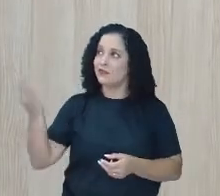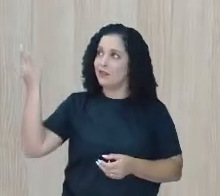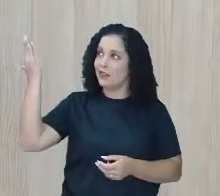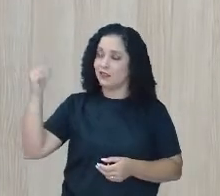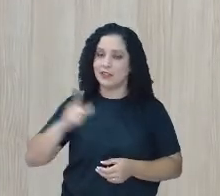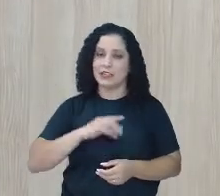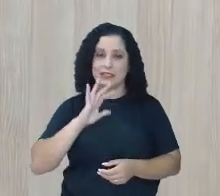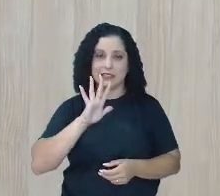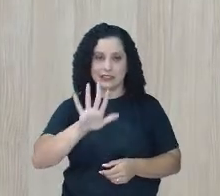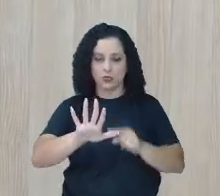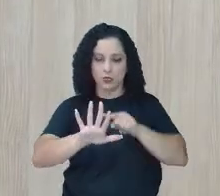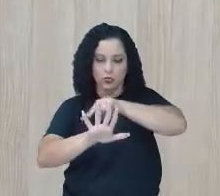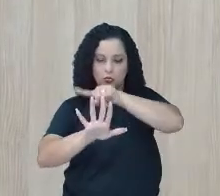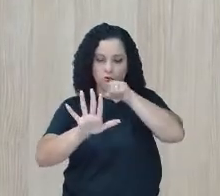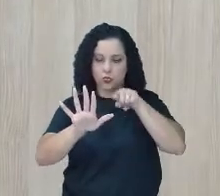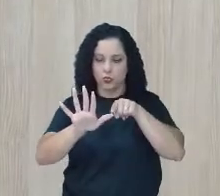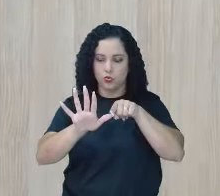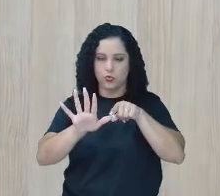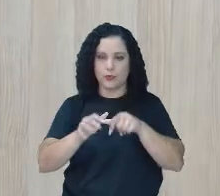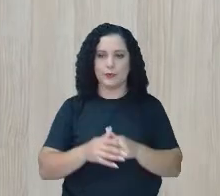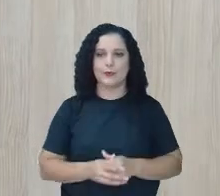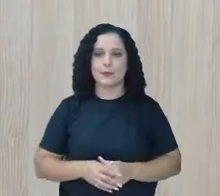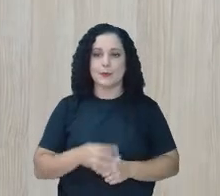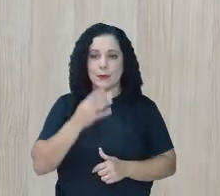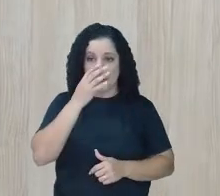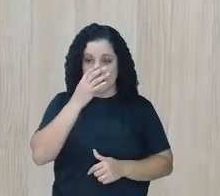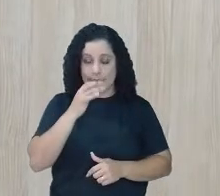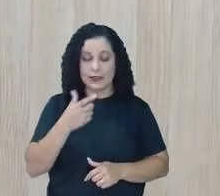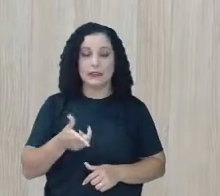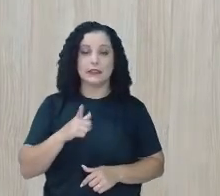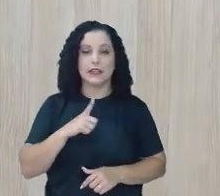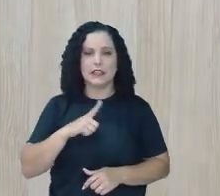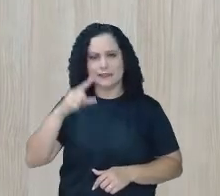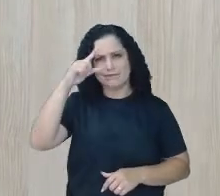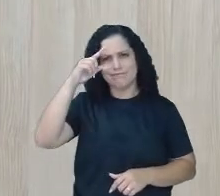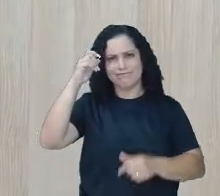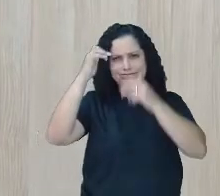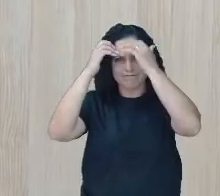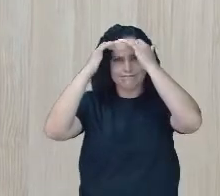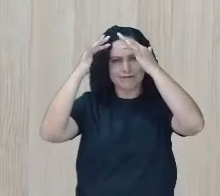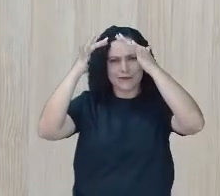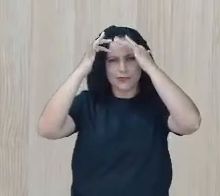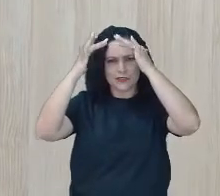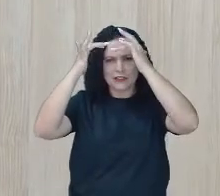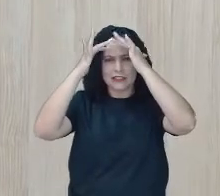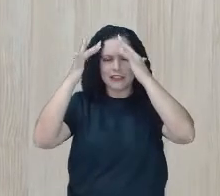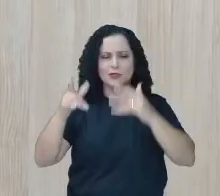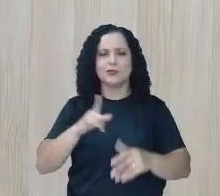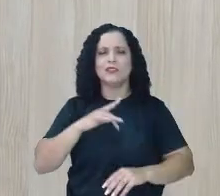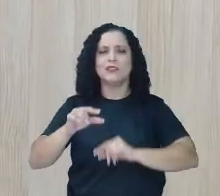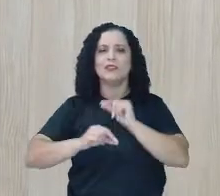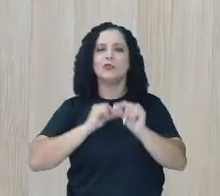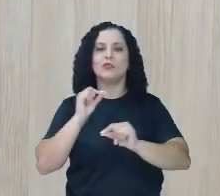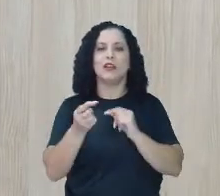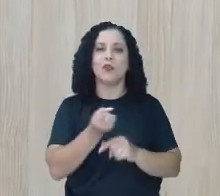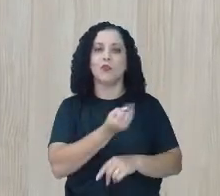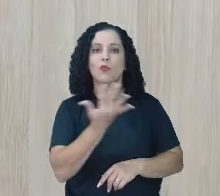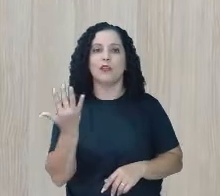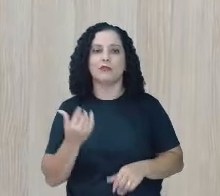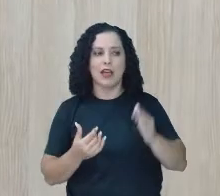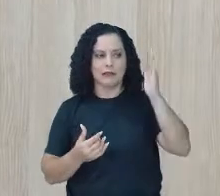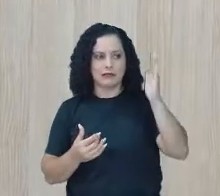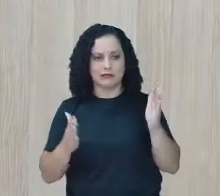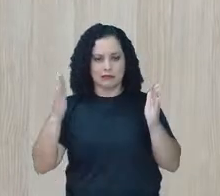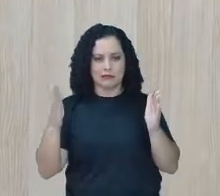5 diagonais, tá certo? Verificando esse raciocínio, o que a gente fez? A gente pegou a quantidade de lados, verificou que